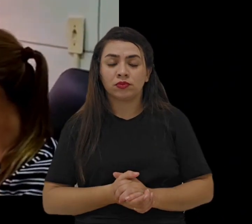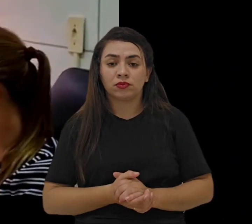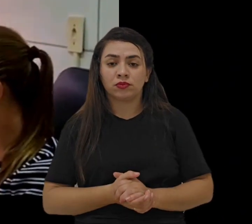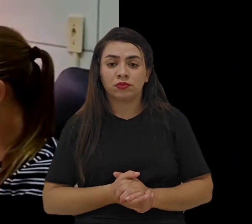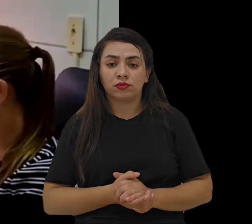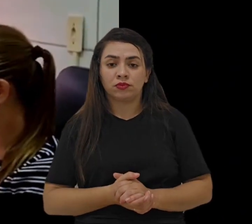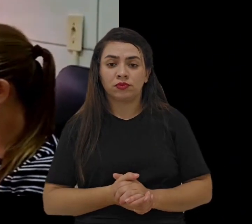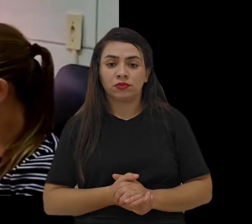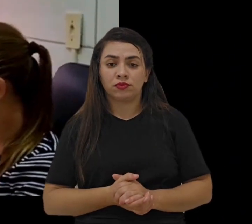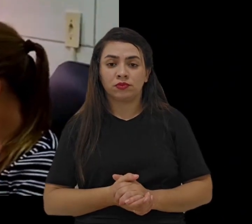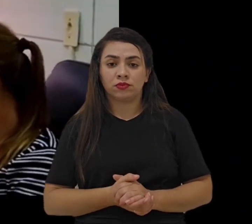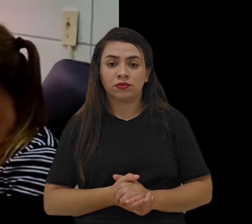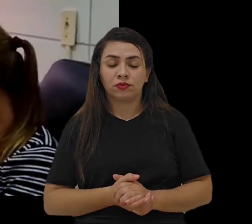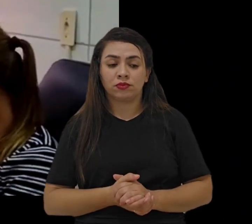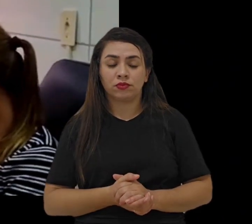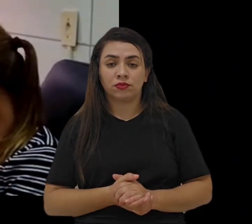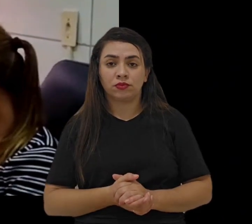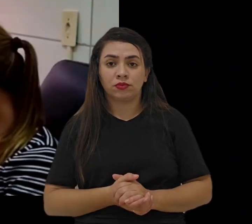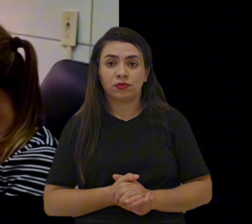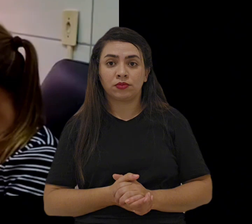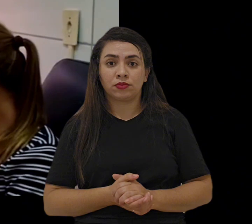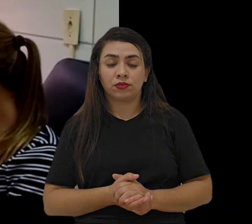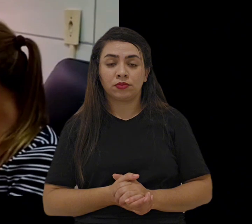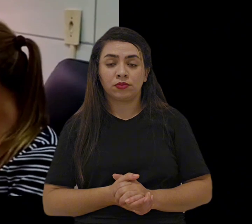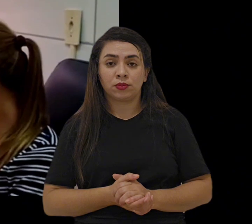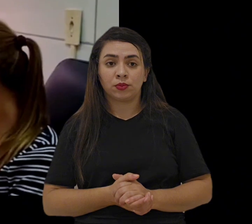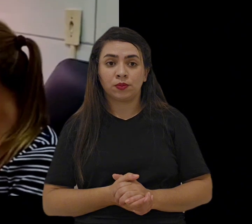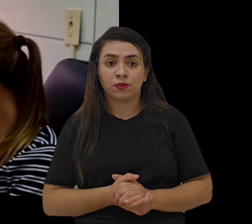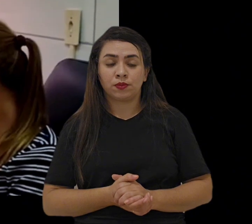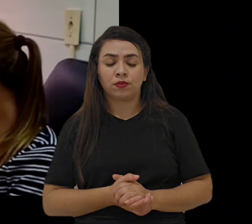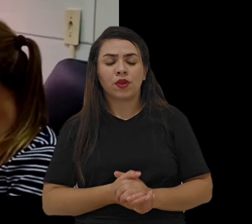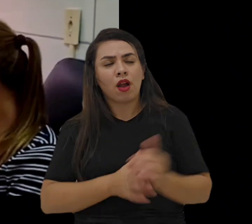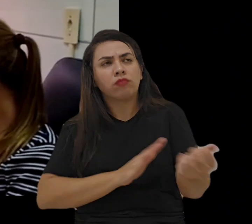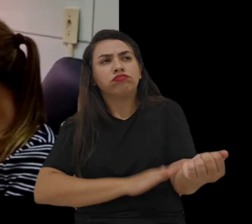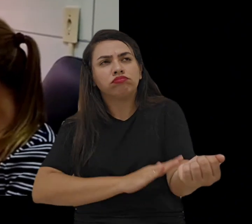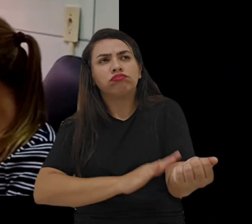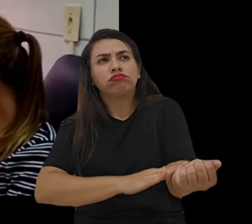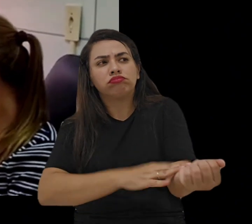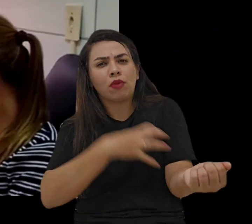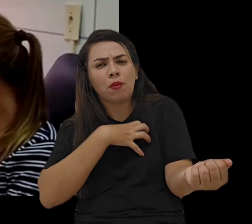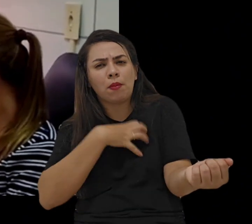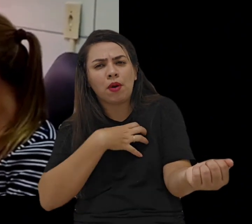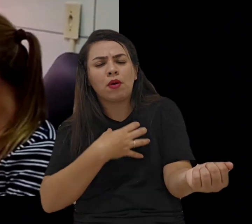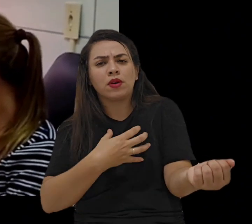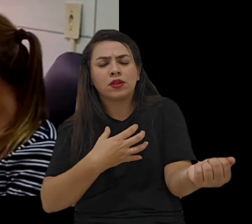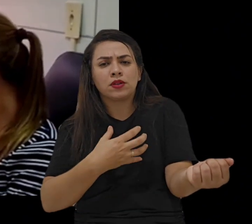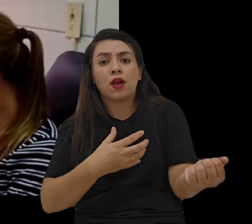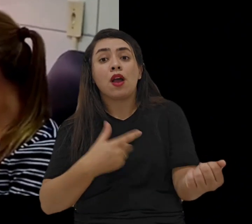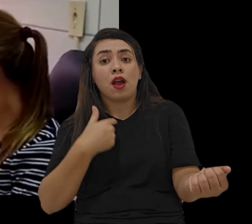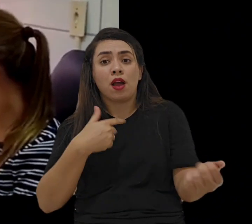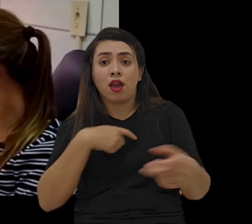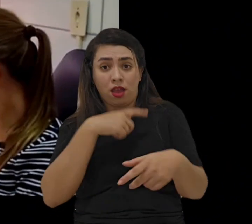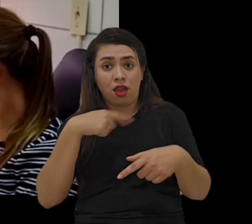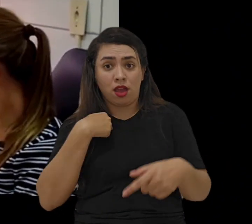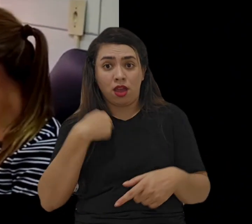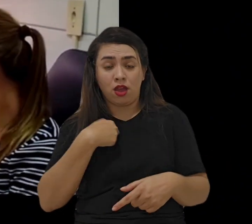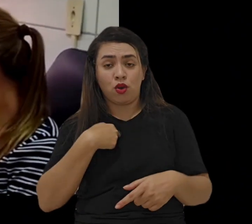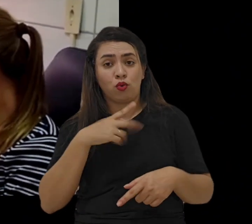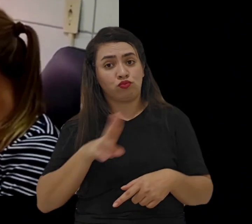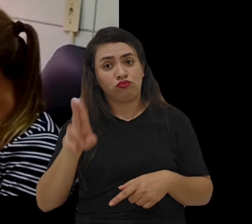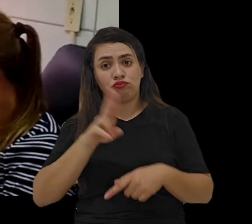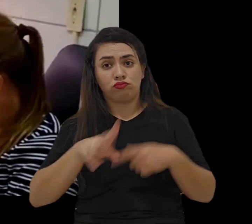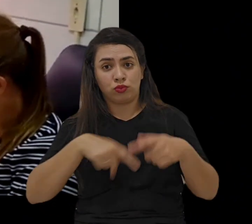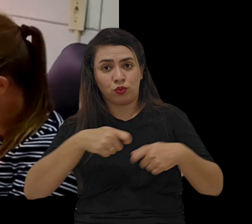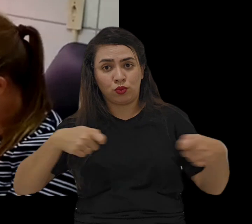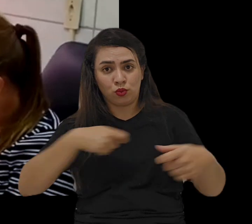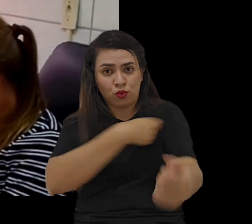pessoa ficar com a mão fechada, não necessariamente, mas pode. Sente a veia bem. veja qual que é a veia que você prefere, ó, aqui ó, depois que eu coloquei